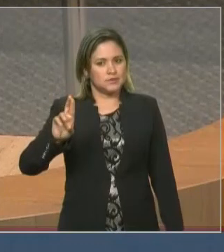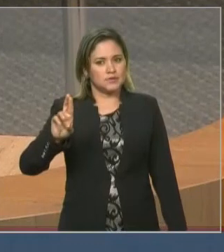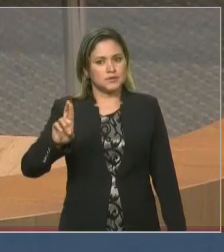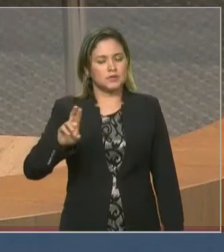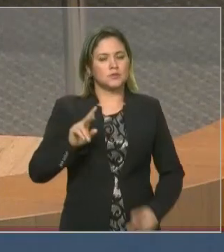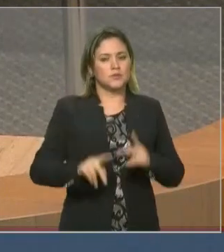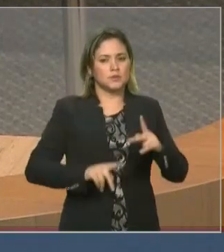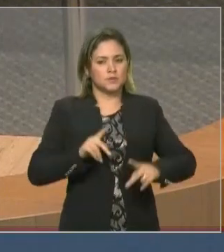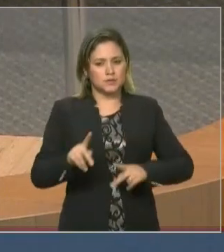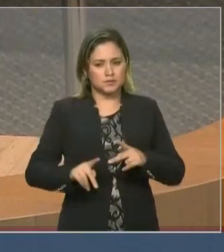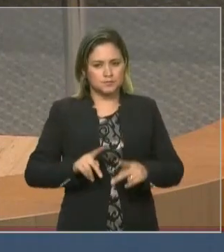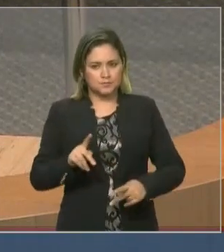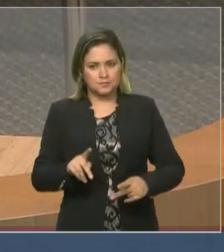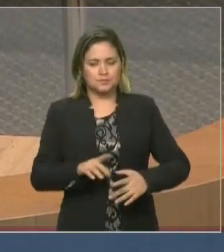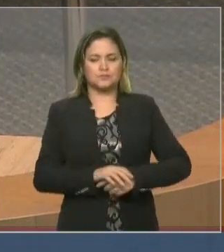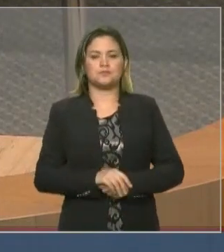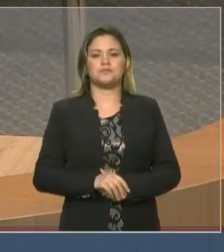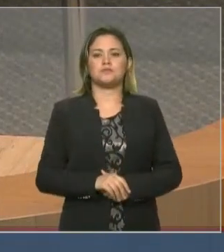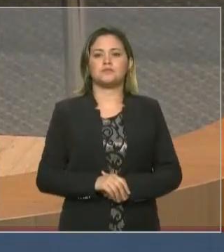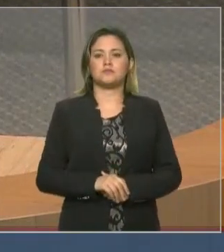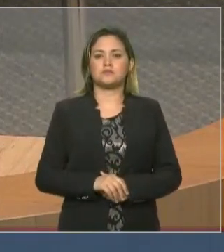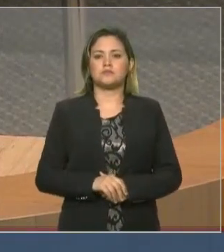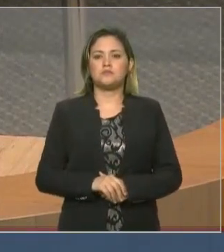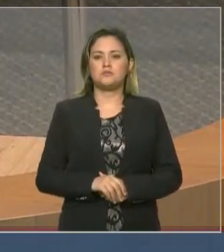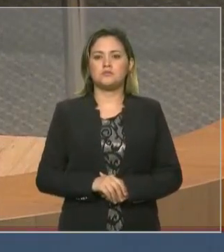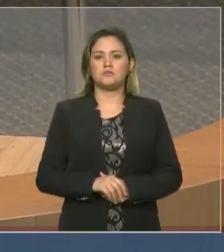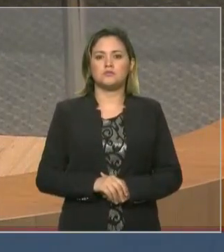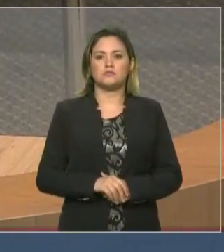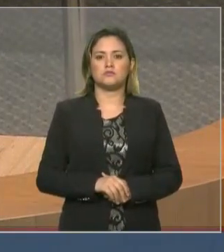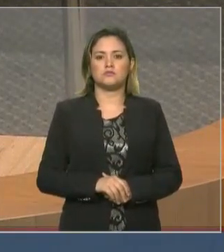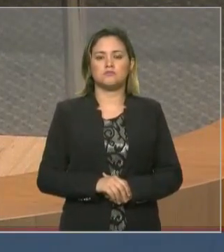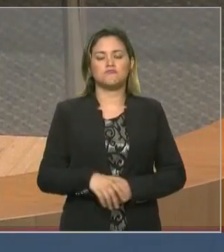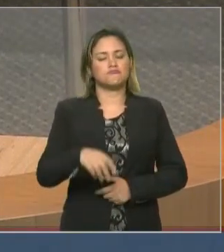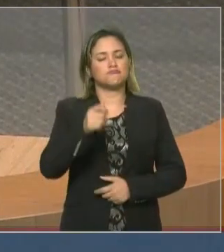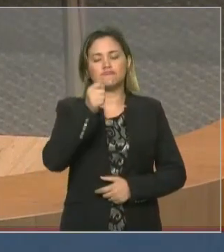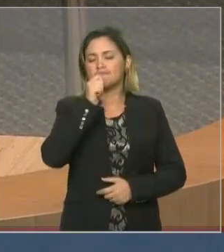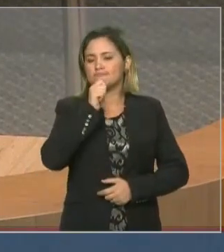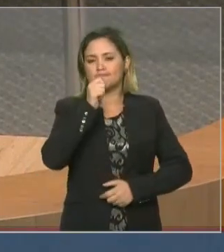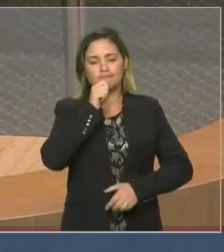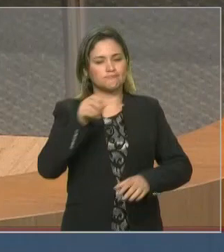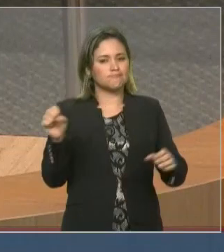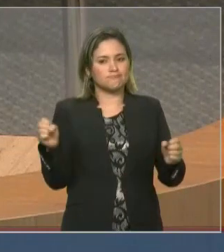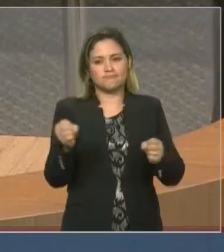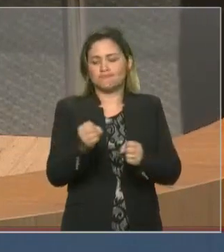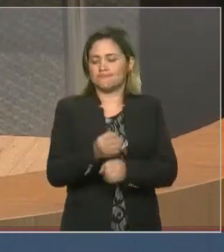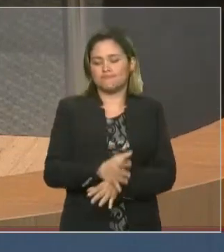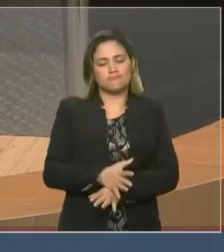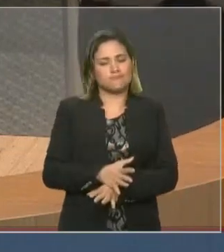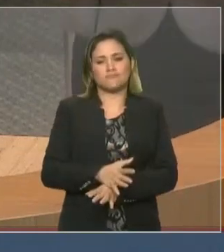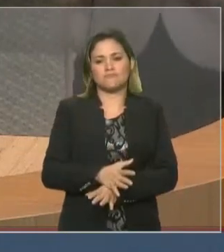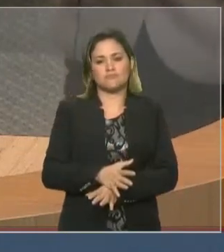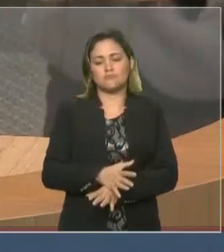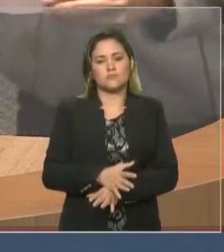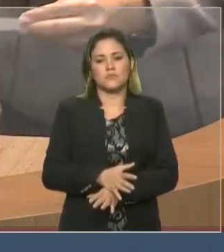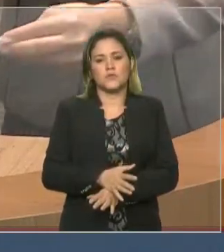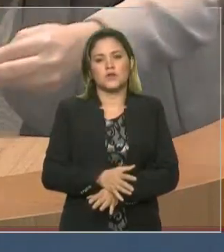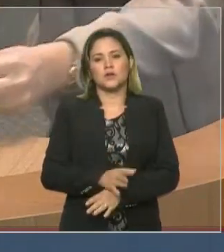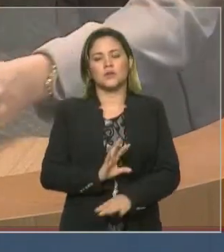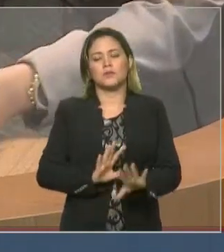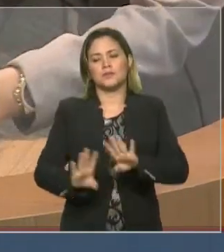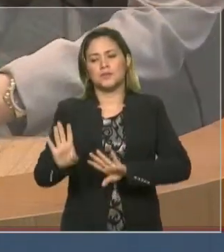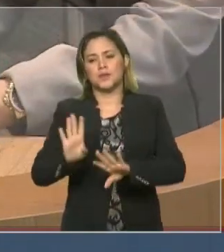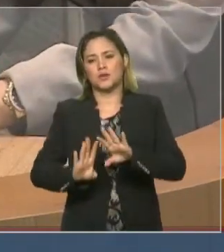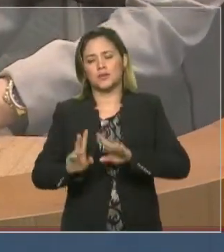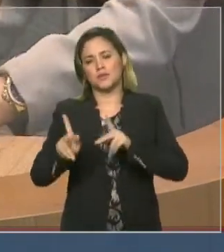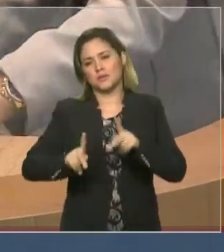que não estavam preparados, ainda hoje se vê como legislativo despreparado, imagina naquela época.